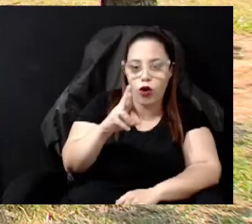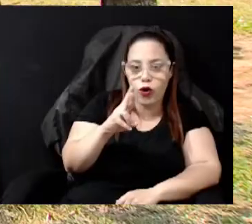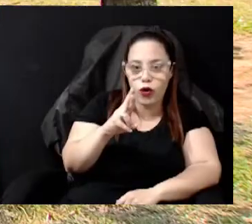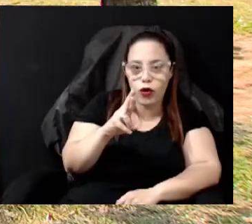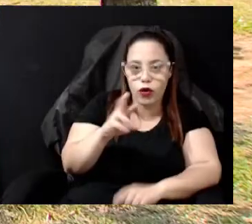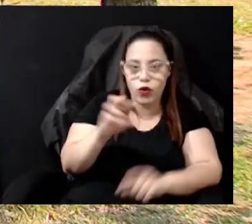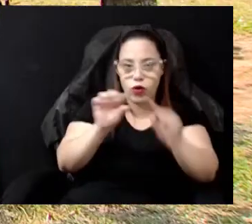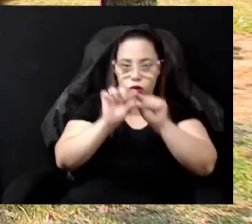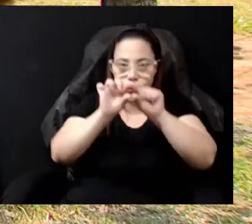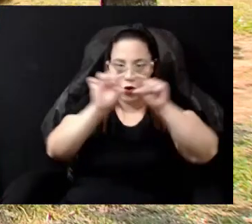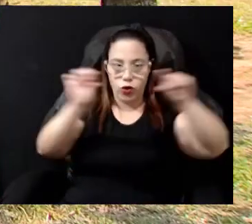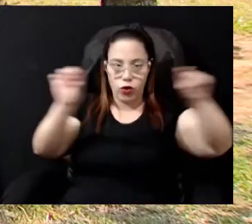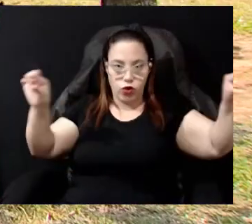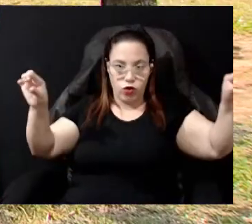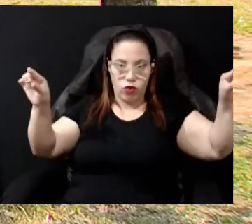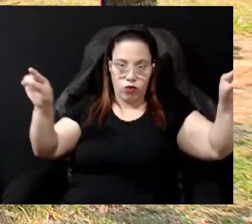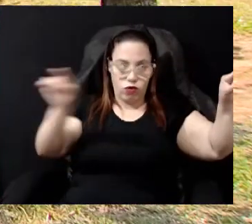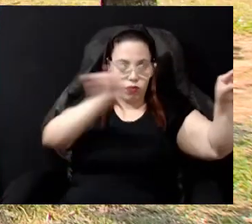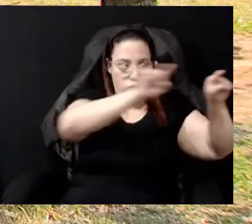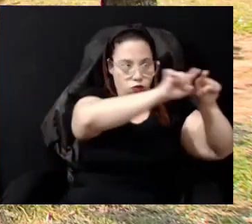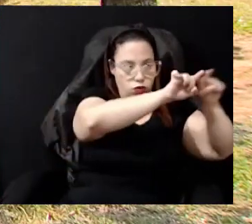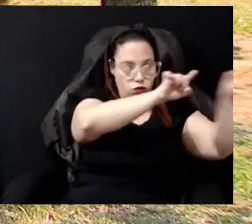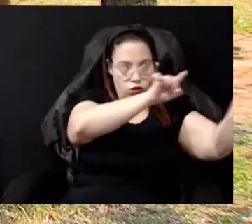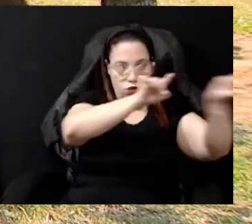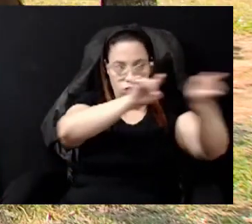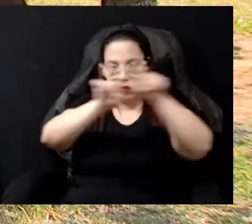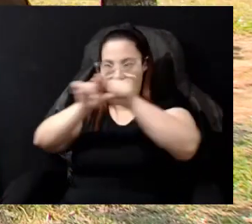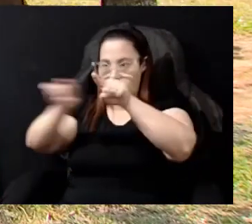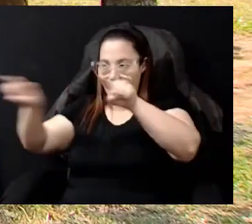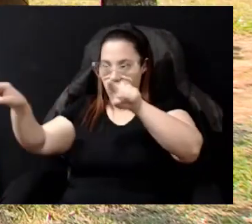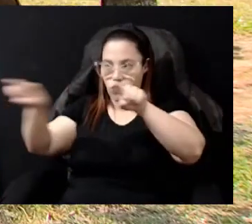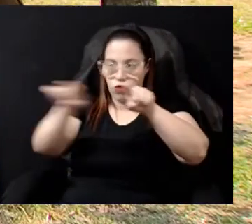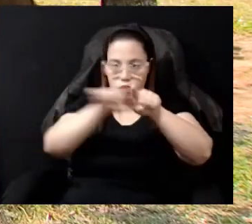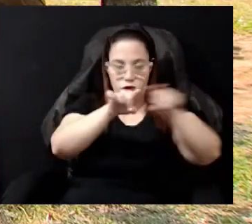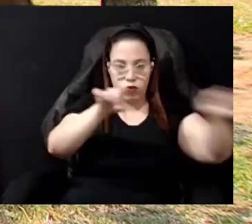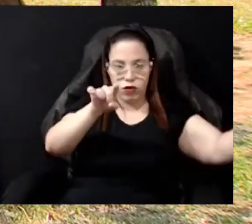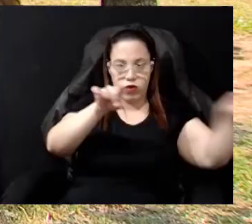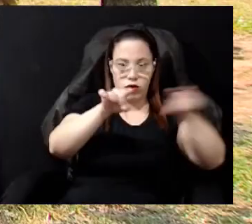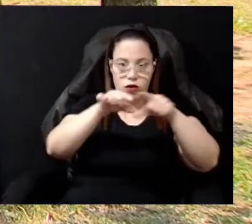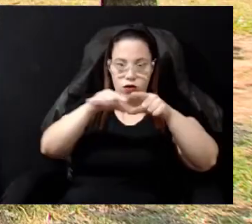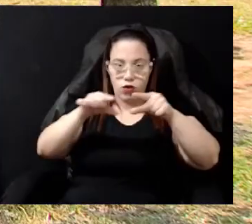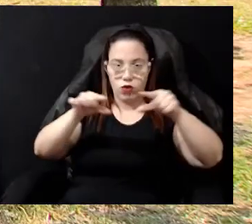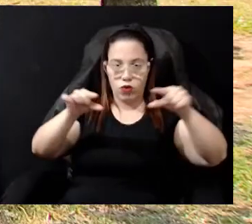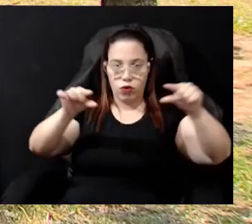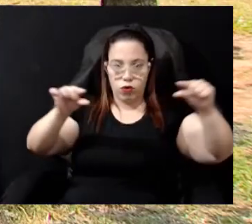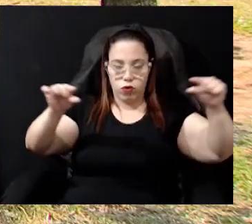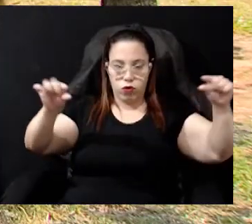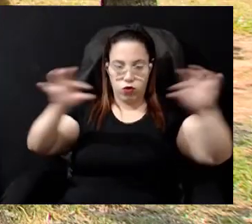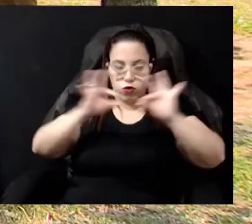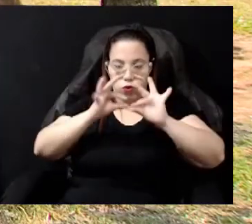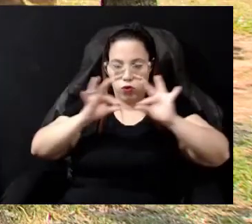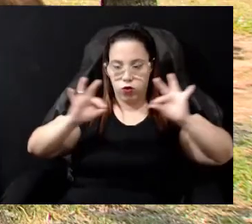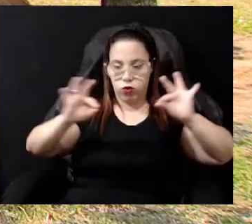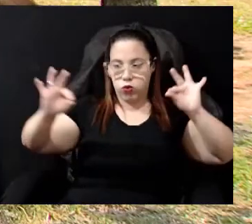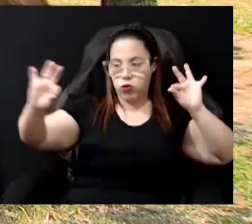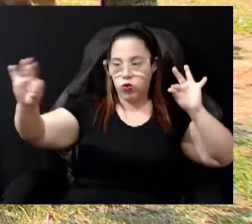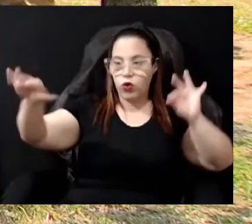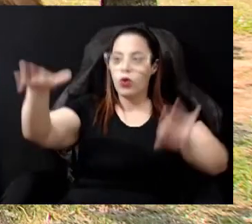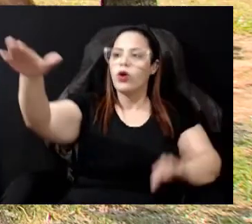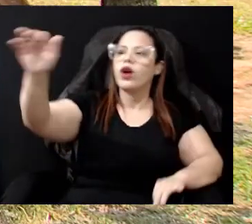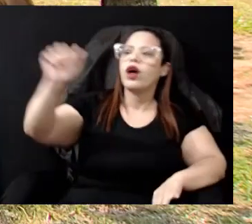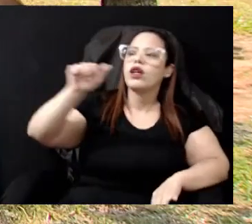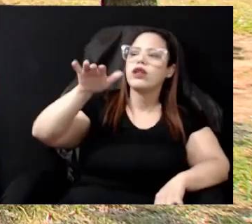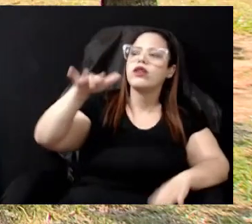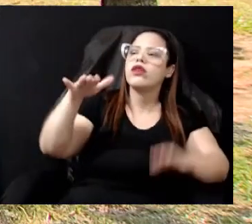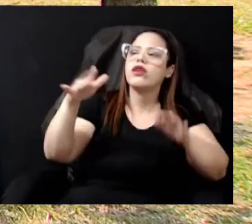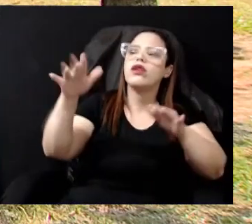para o outro, atrela essa ave no fiador e vai aumentando as distâncias que a gente vai chamando essa ave, e depois vai incluindo outros